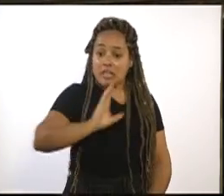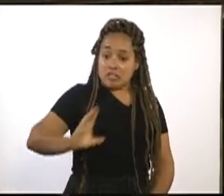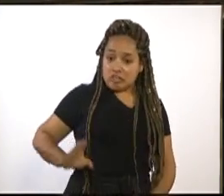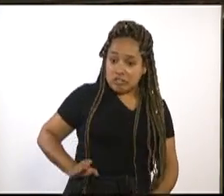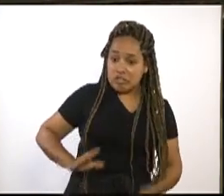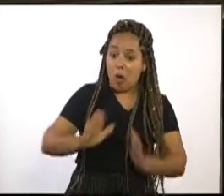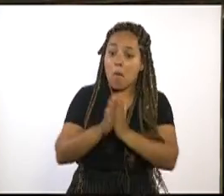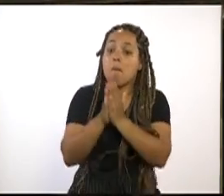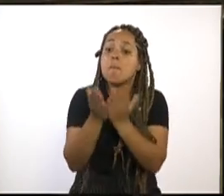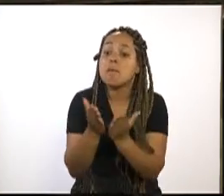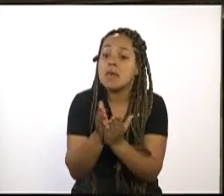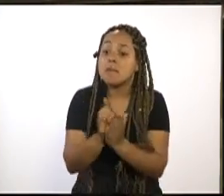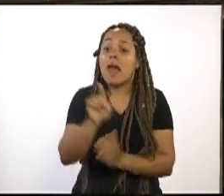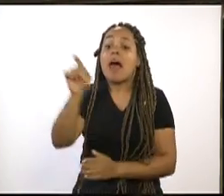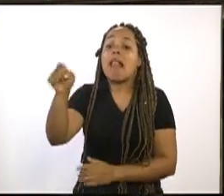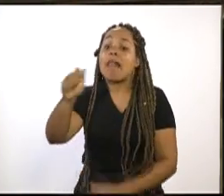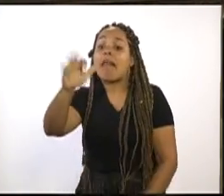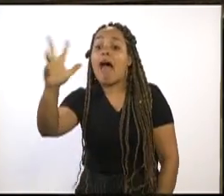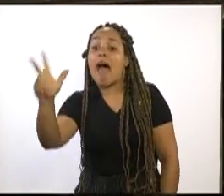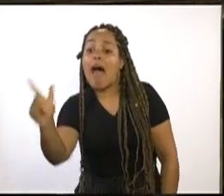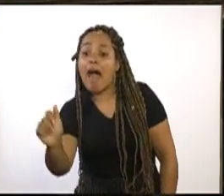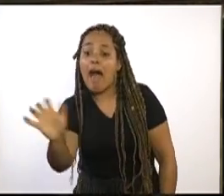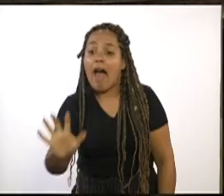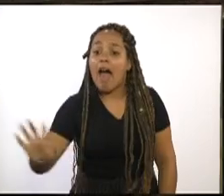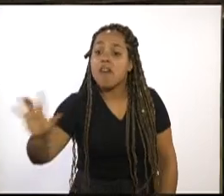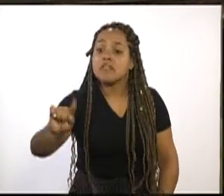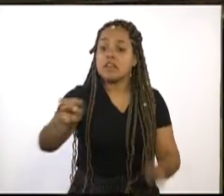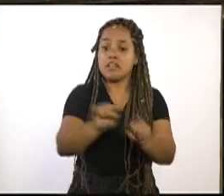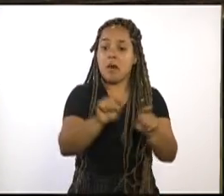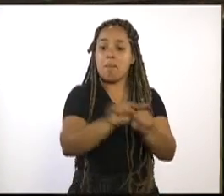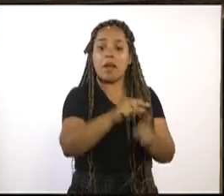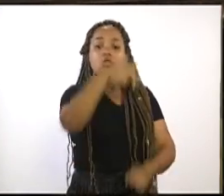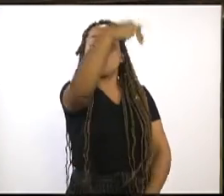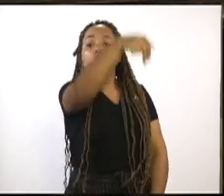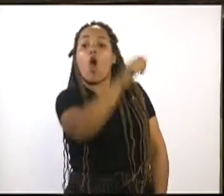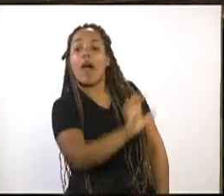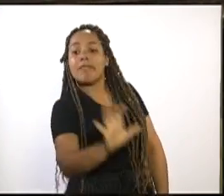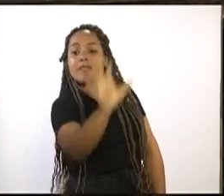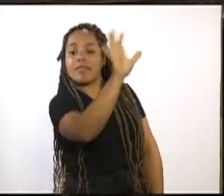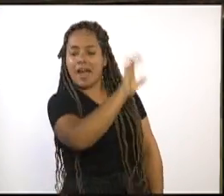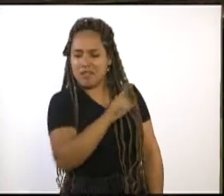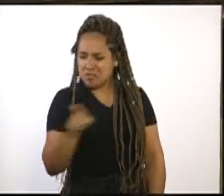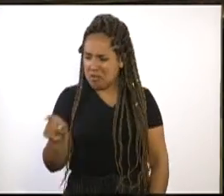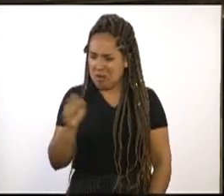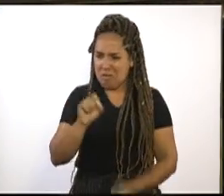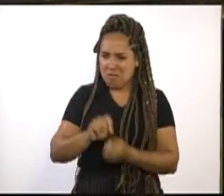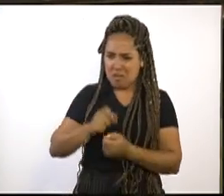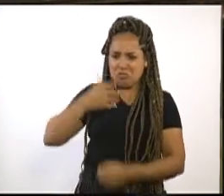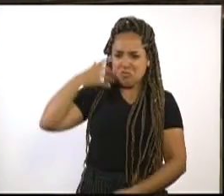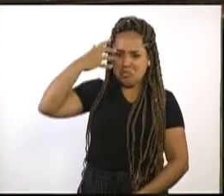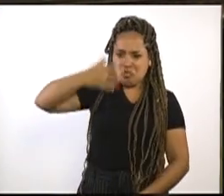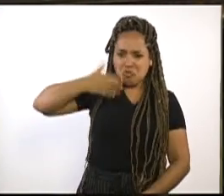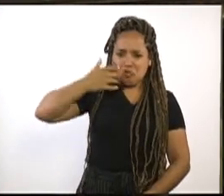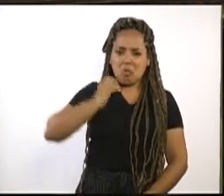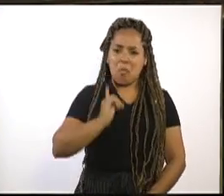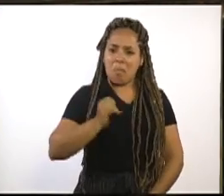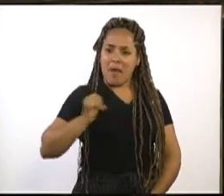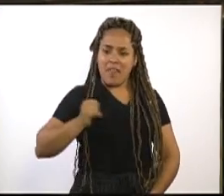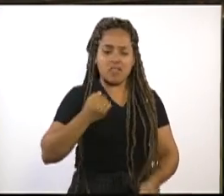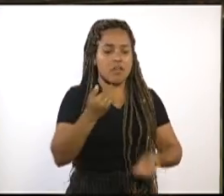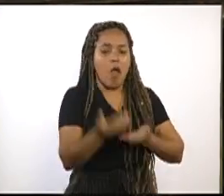em África, seja no Nordeste, construiu um discurso e uma narrativa muito atrelados ao cuidado